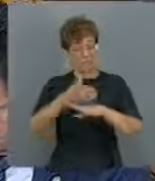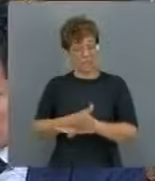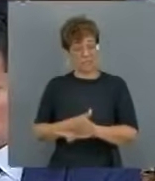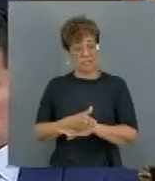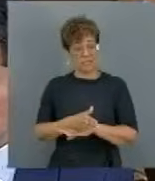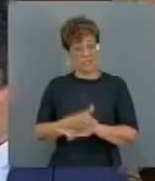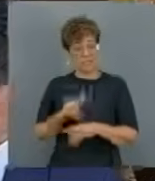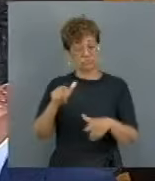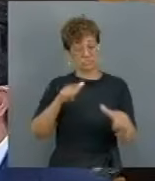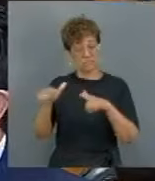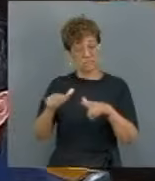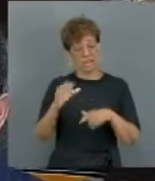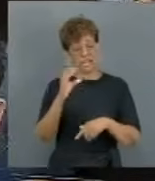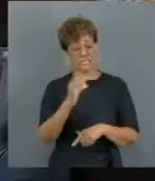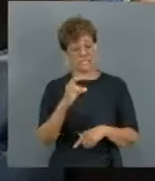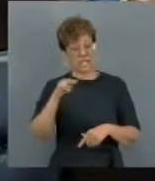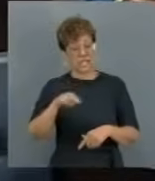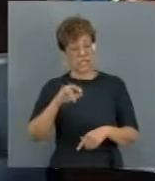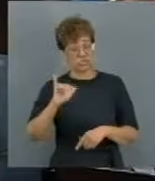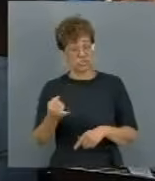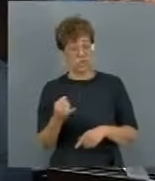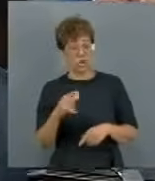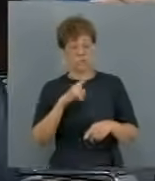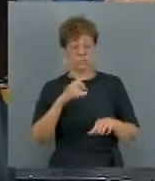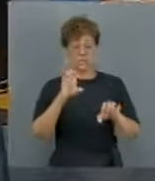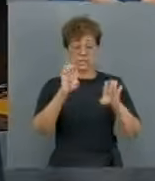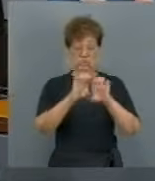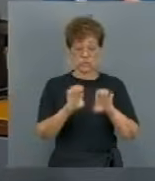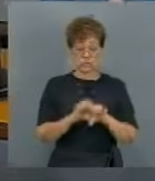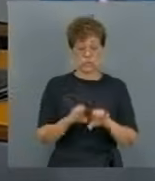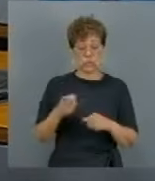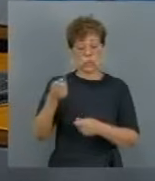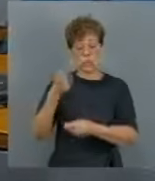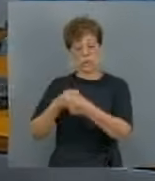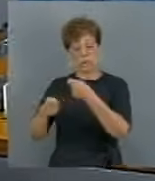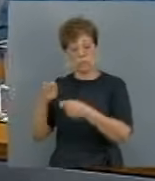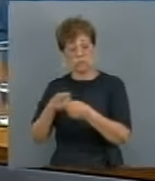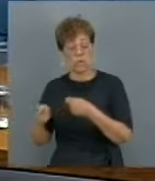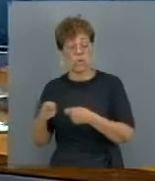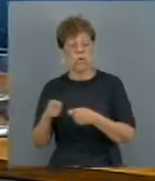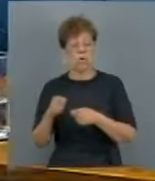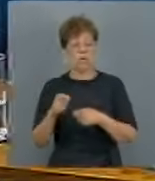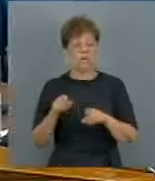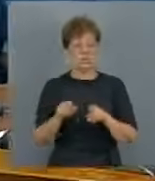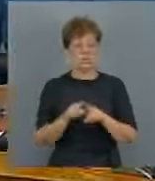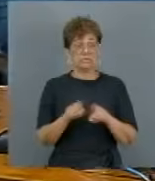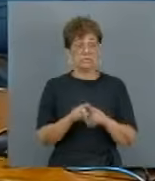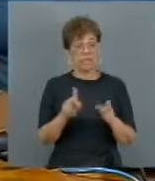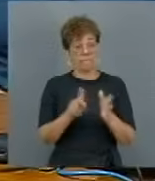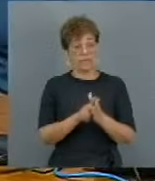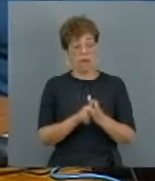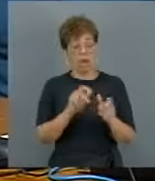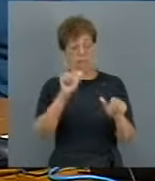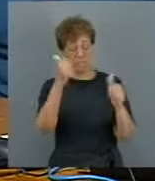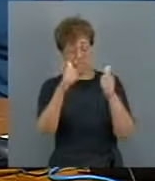importantes na estrutura de controle, de acompanhamento, de avaliação do Estado brasileiro,